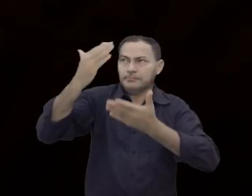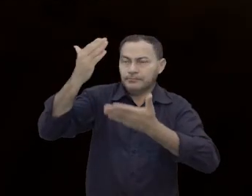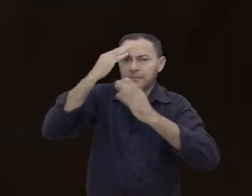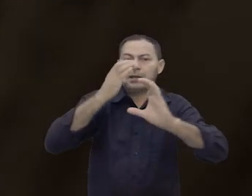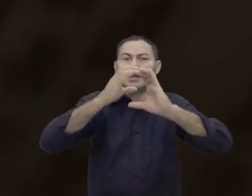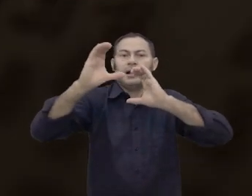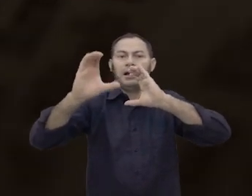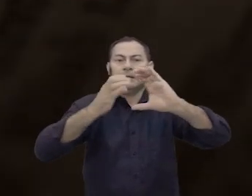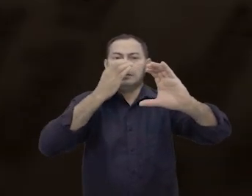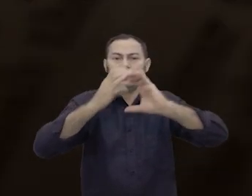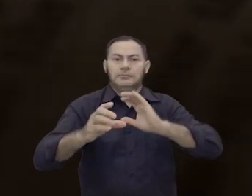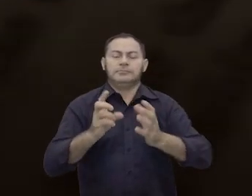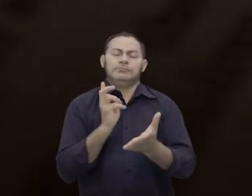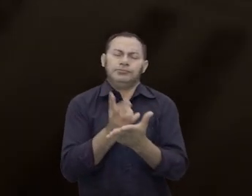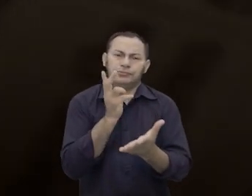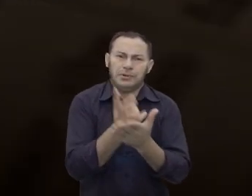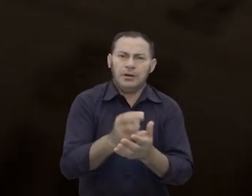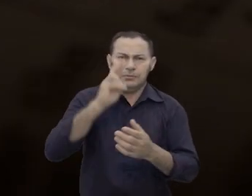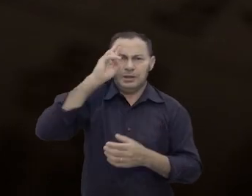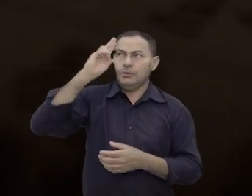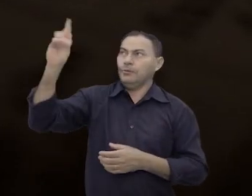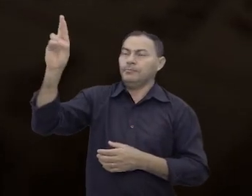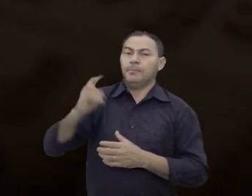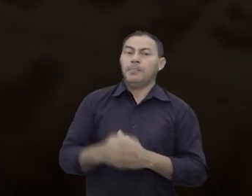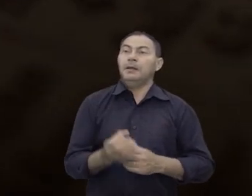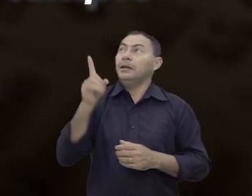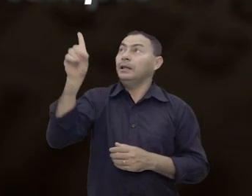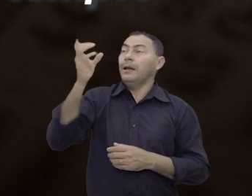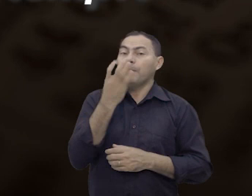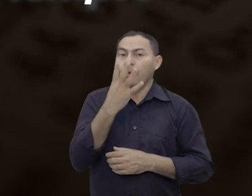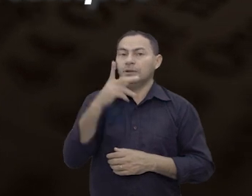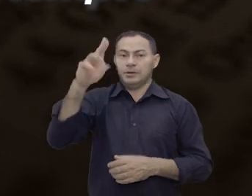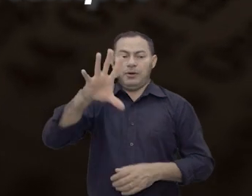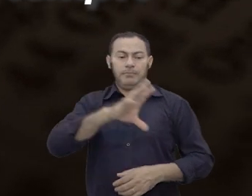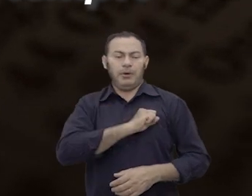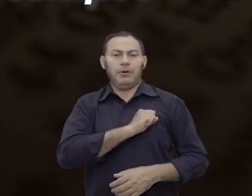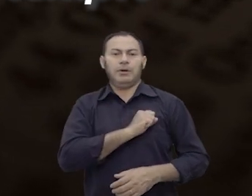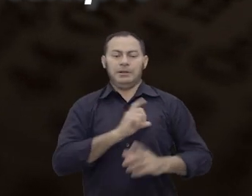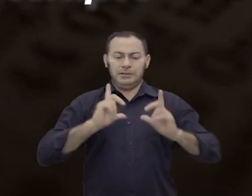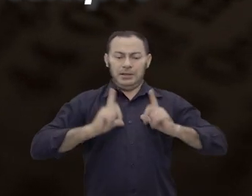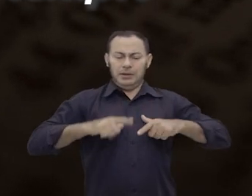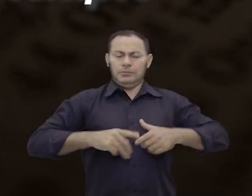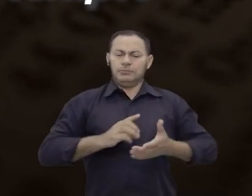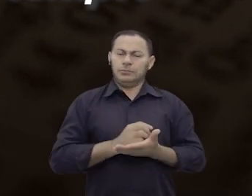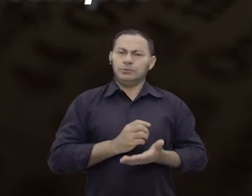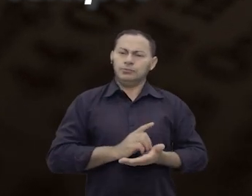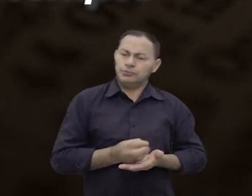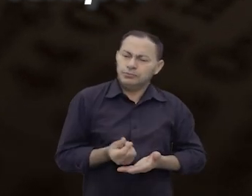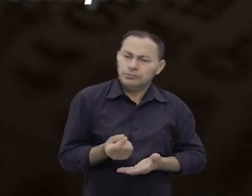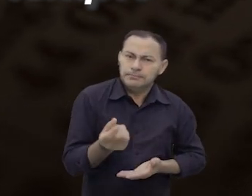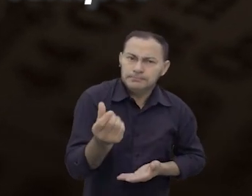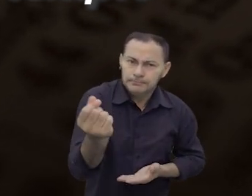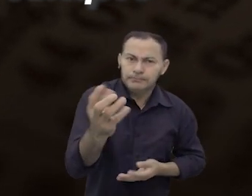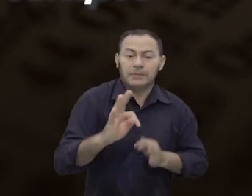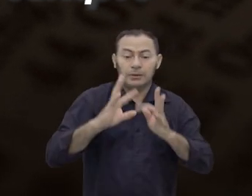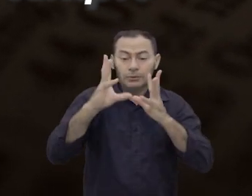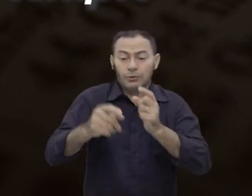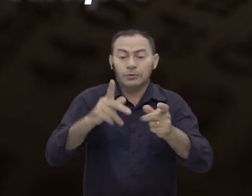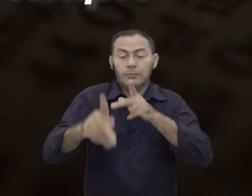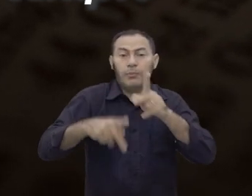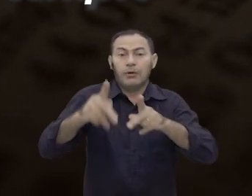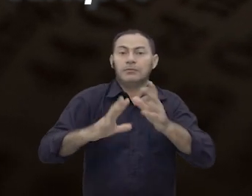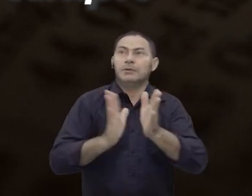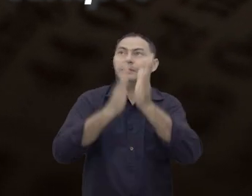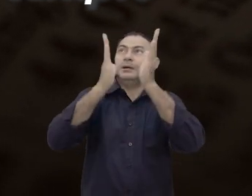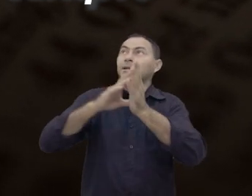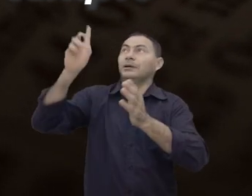e ações de graças, cantaram responsivamente ao Senhor. Ele é bom, seu amor a Israel dura para sempre. E